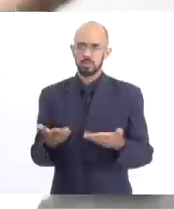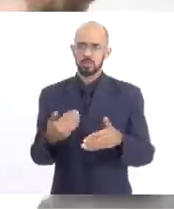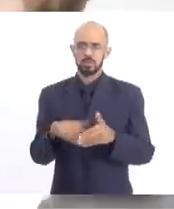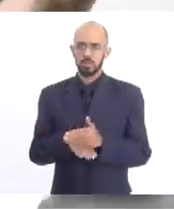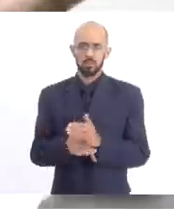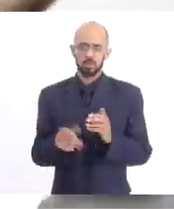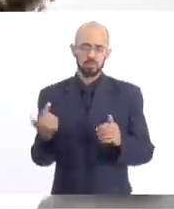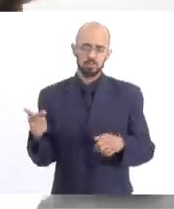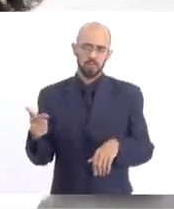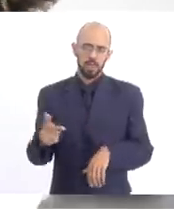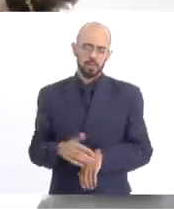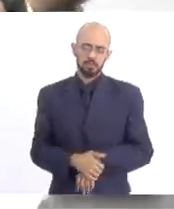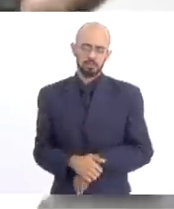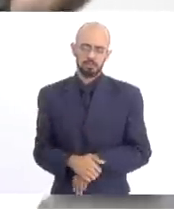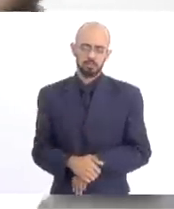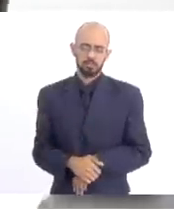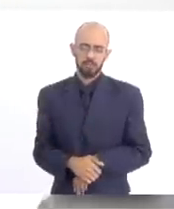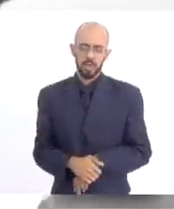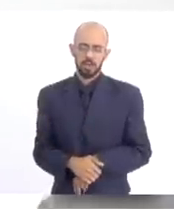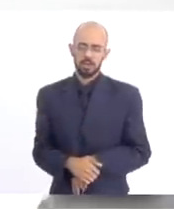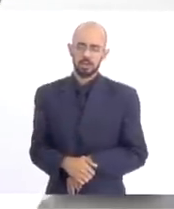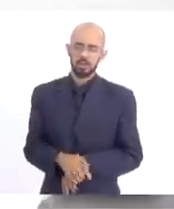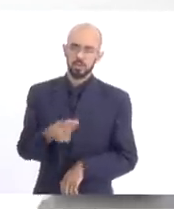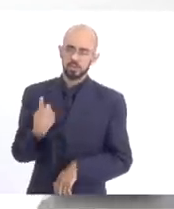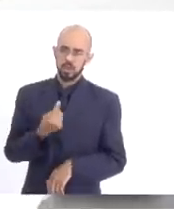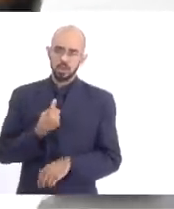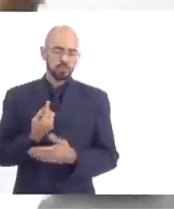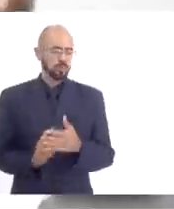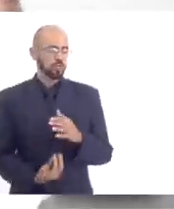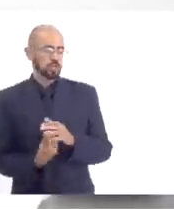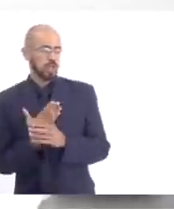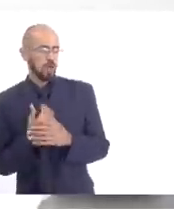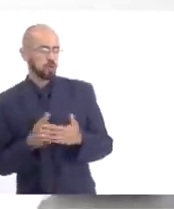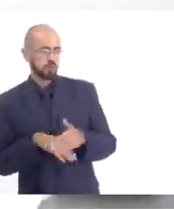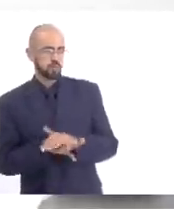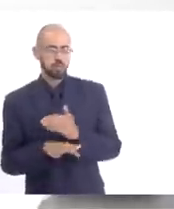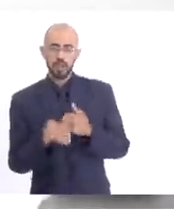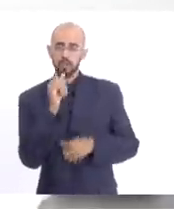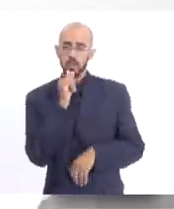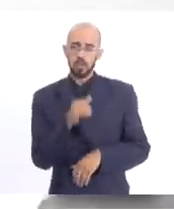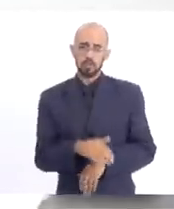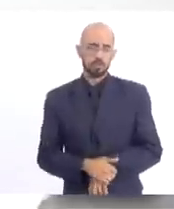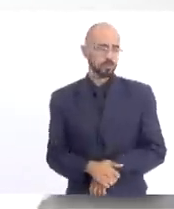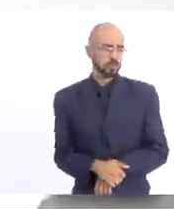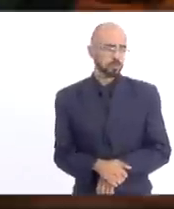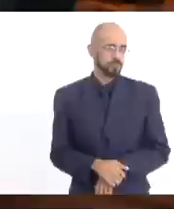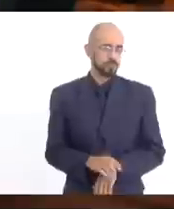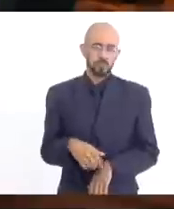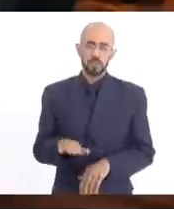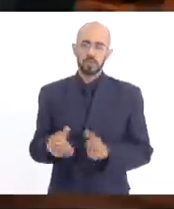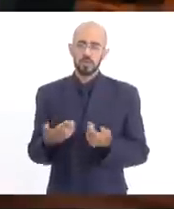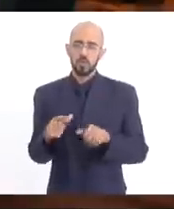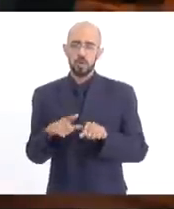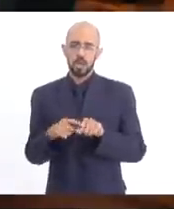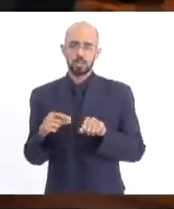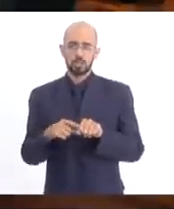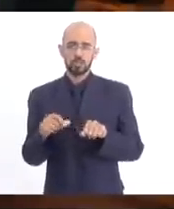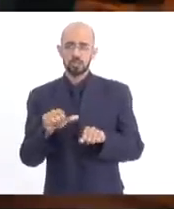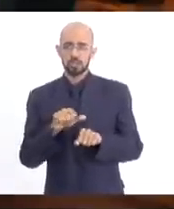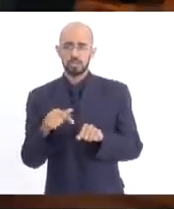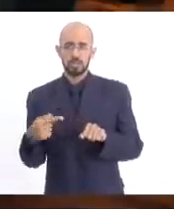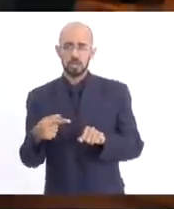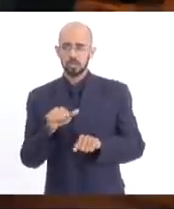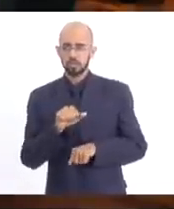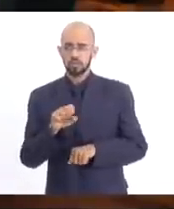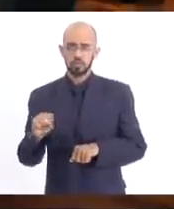é inexistente. Não existe. A gente vai criar um fundo para nada. Inclusive, o artigo 17 e 18, que a gente apresentou no substitutivo,